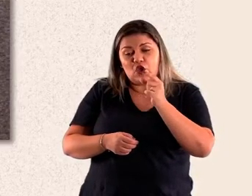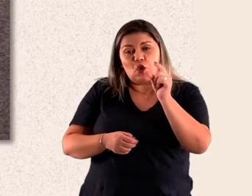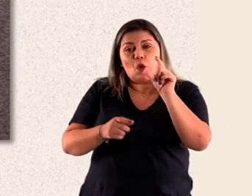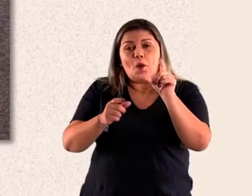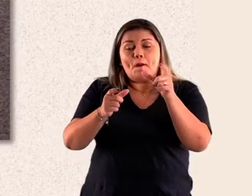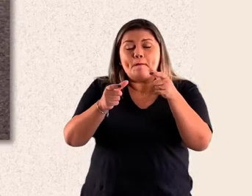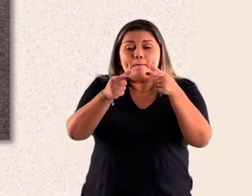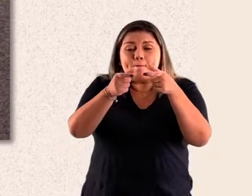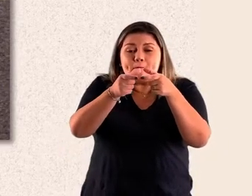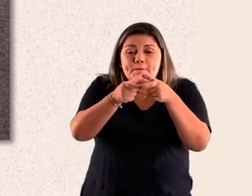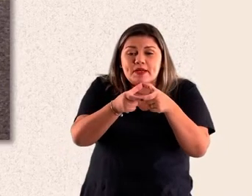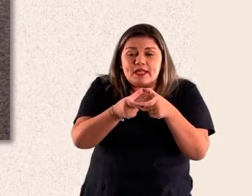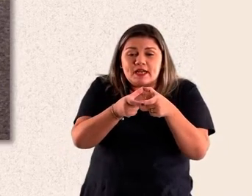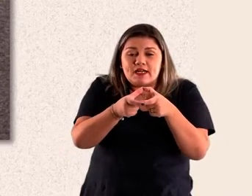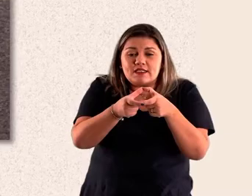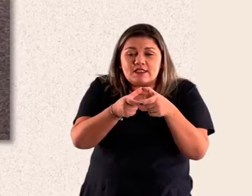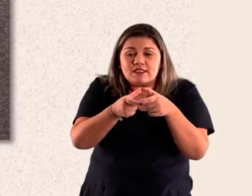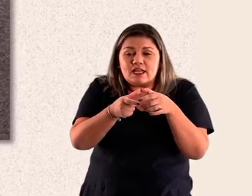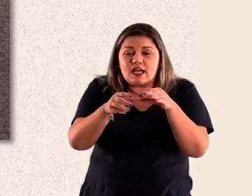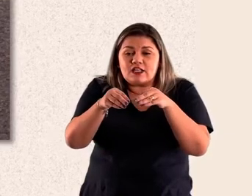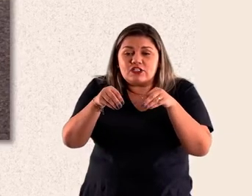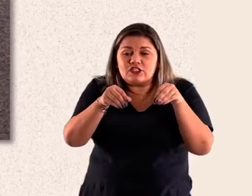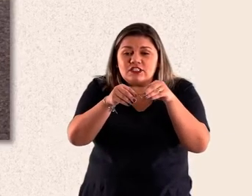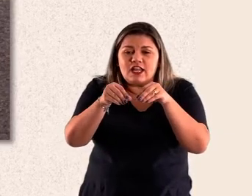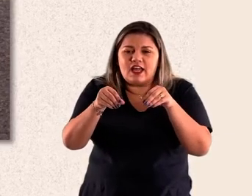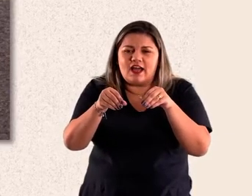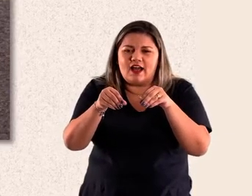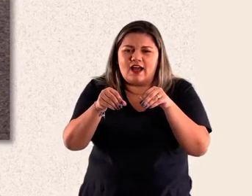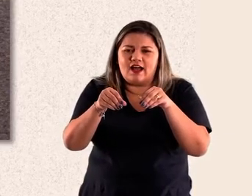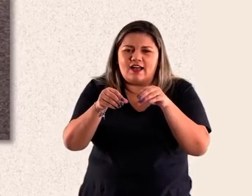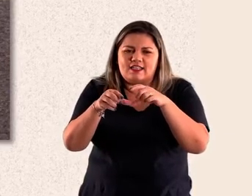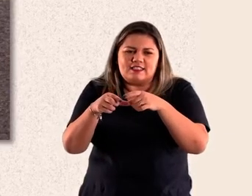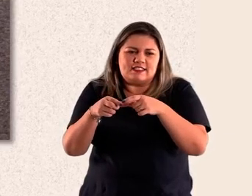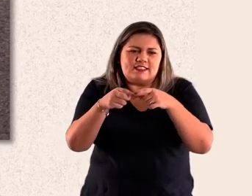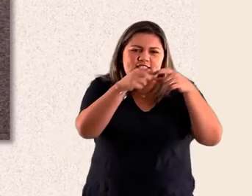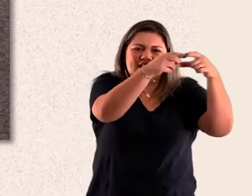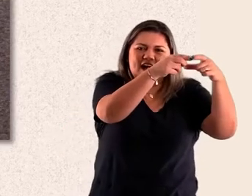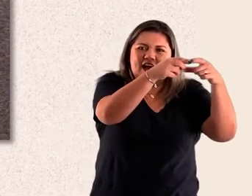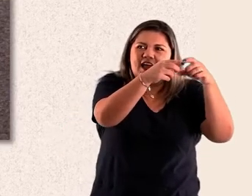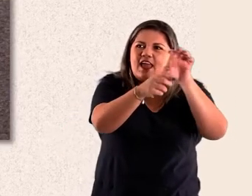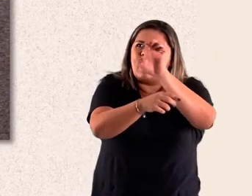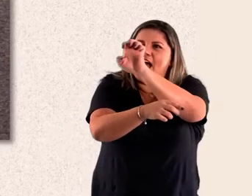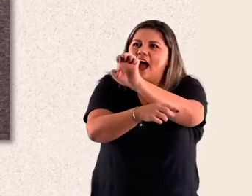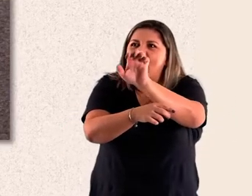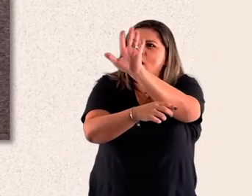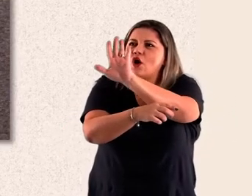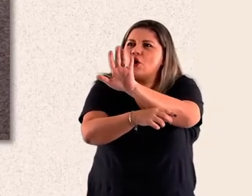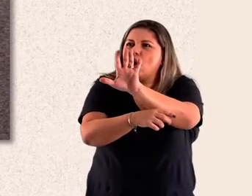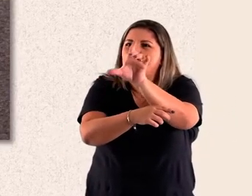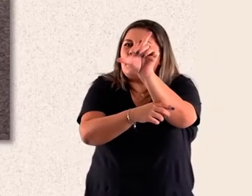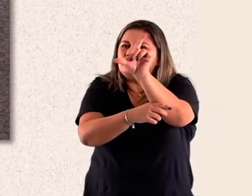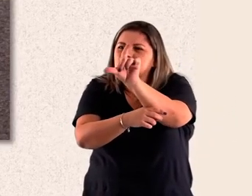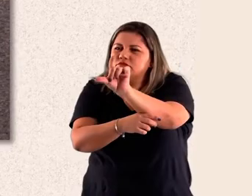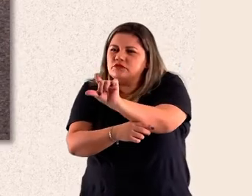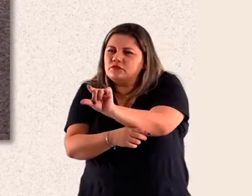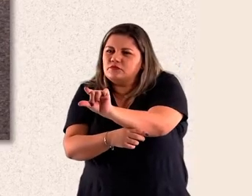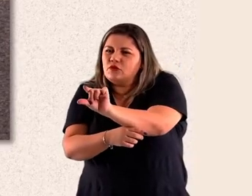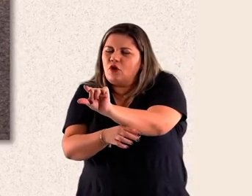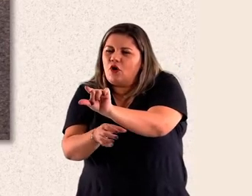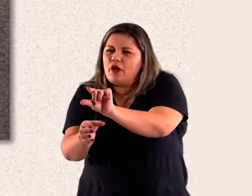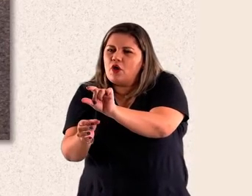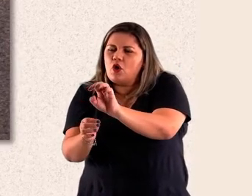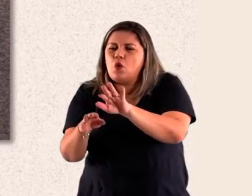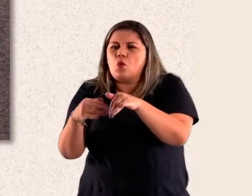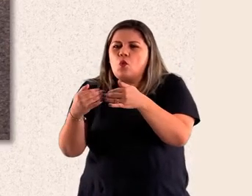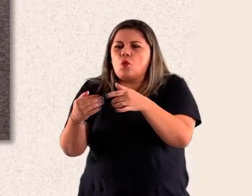destacada a Europa fica diminuída é então e essa ideia da interdependência quando eu